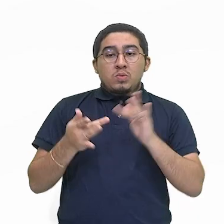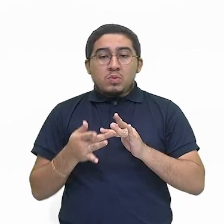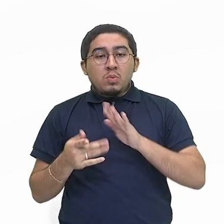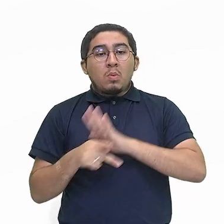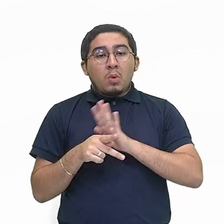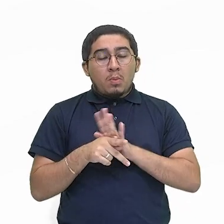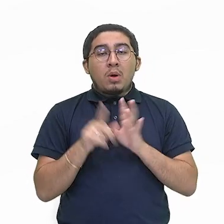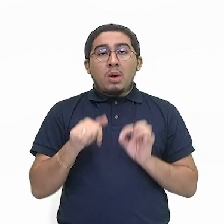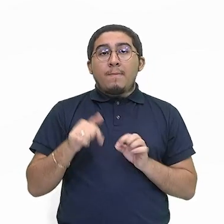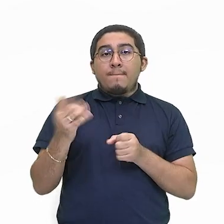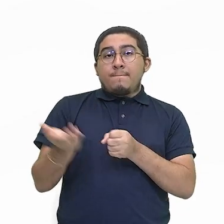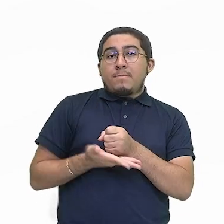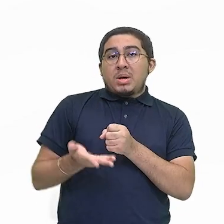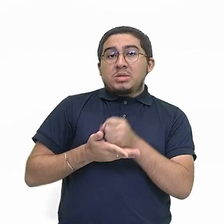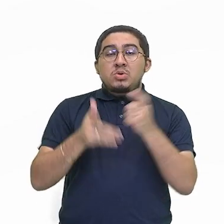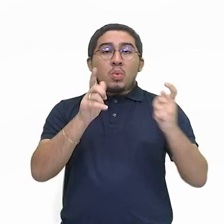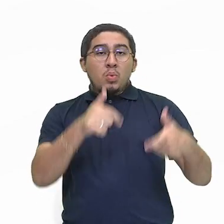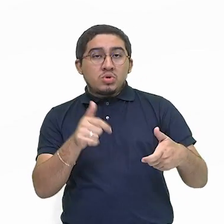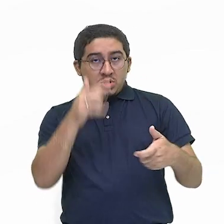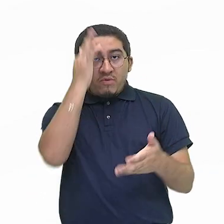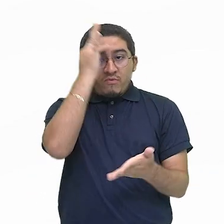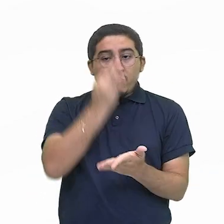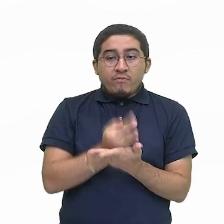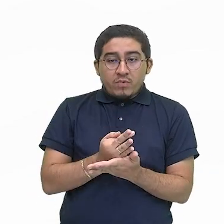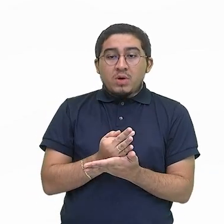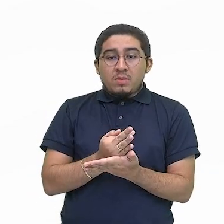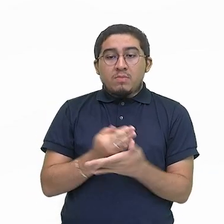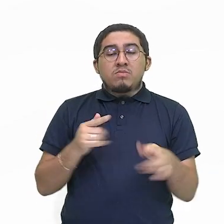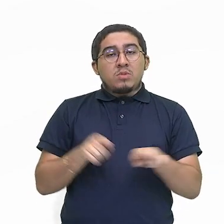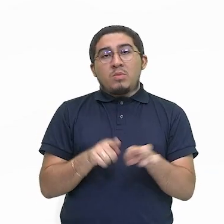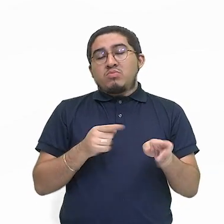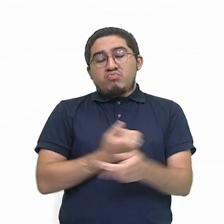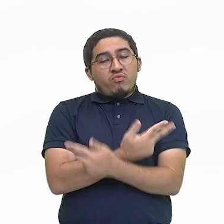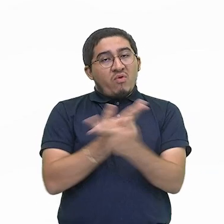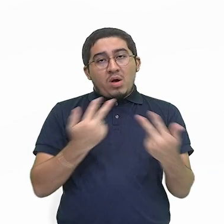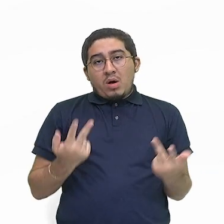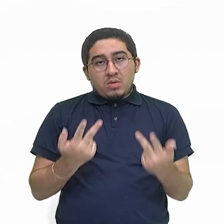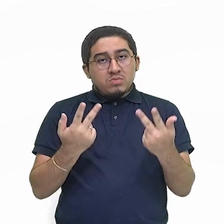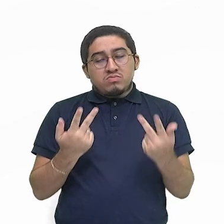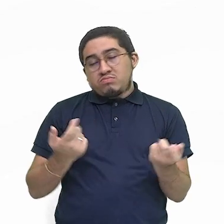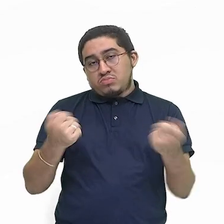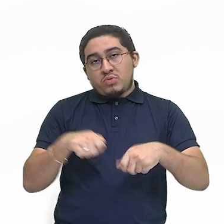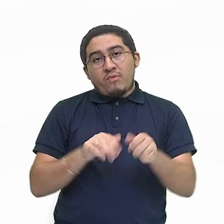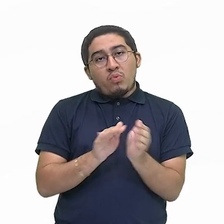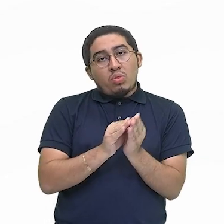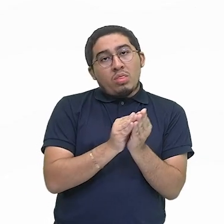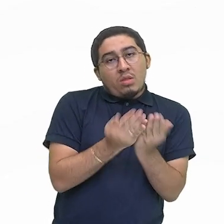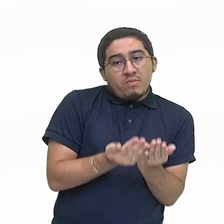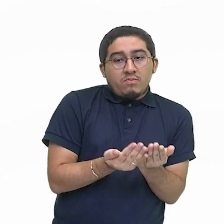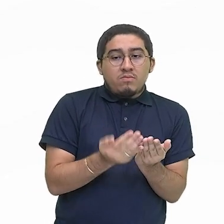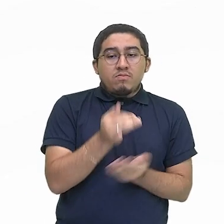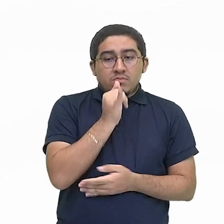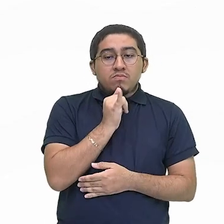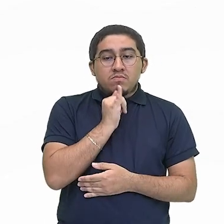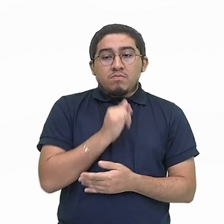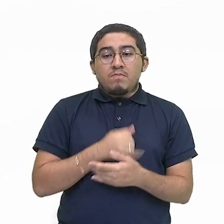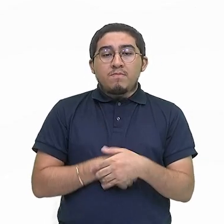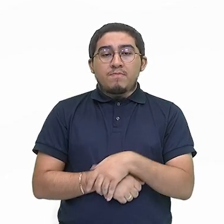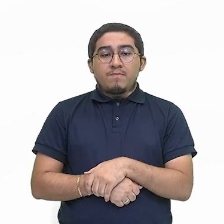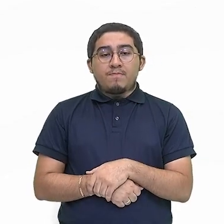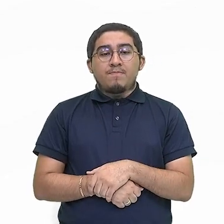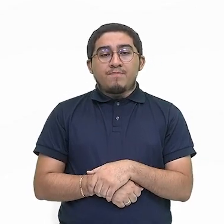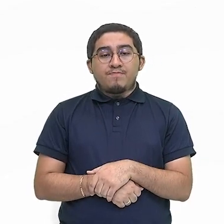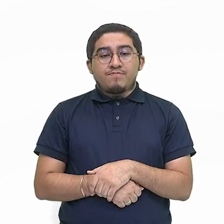se fundamentar na questão da crença, né, nas divindades, né, então num livro sagrado, como por exemplo a Bíblia.